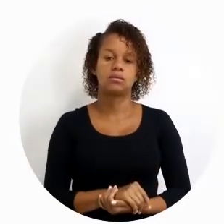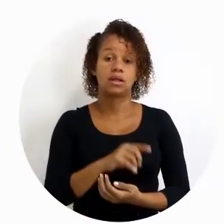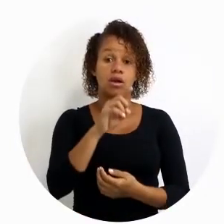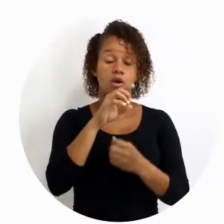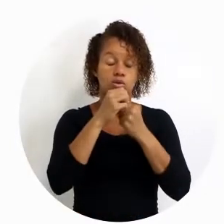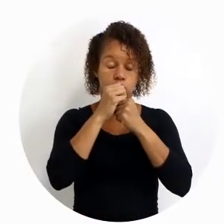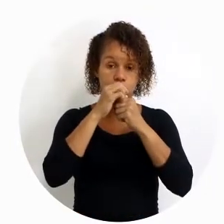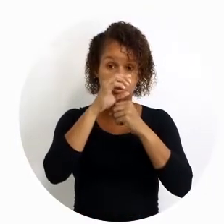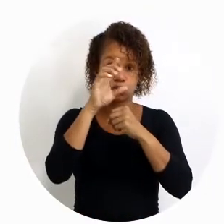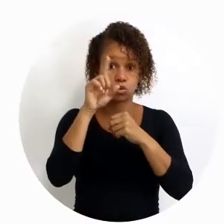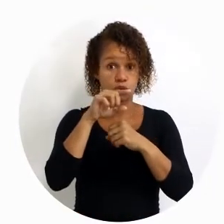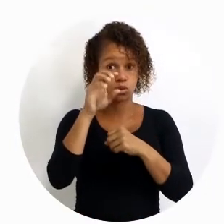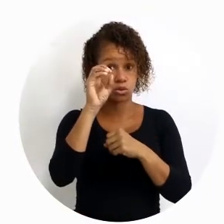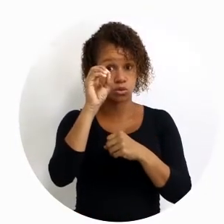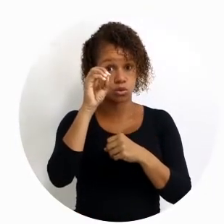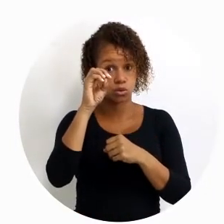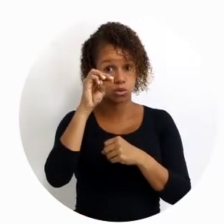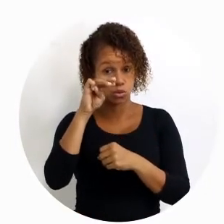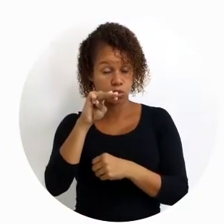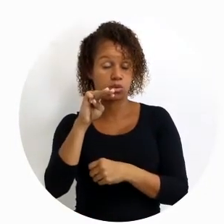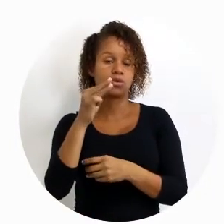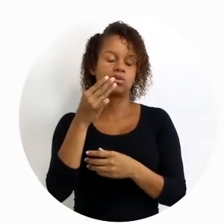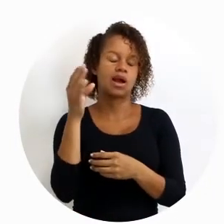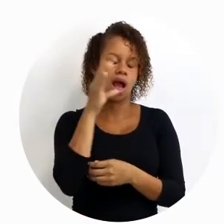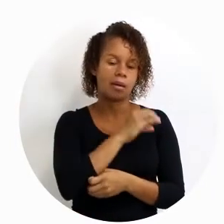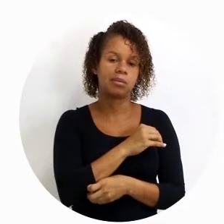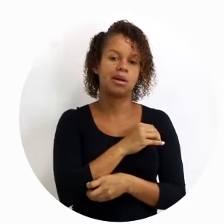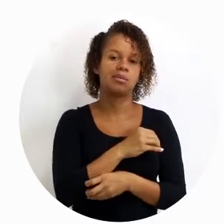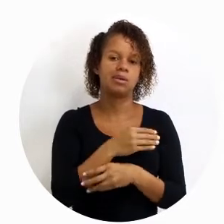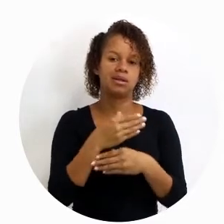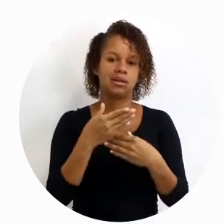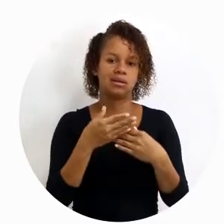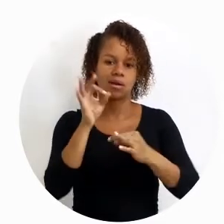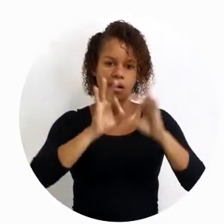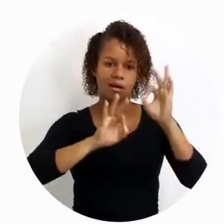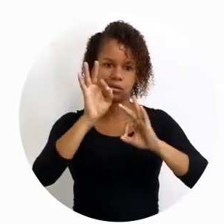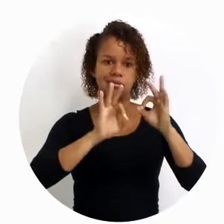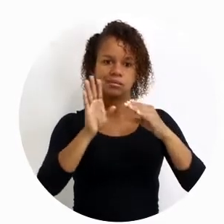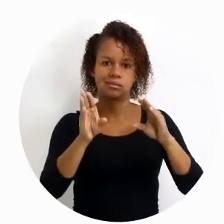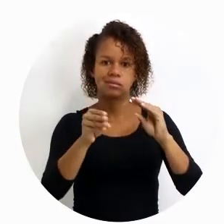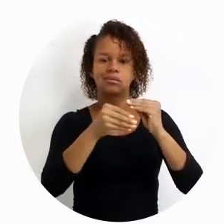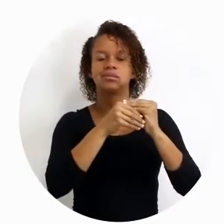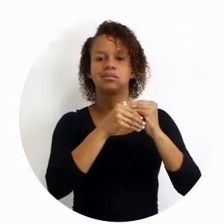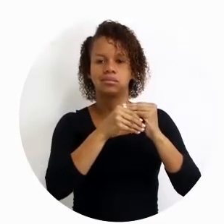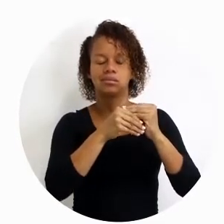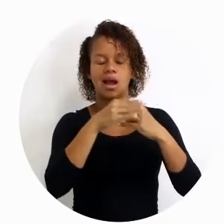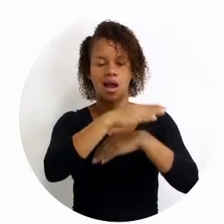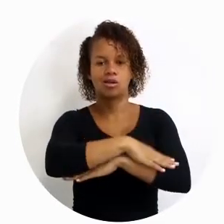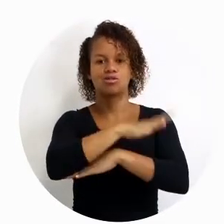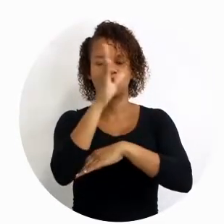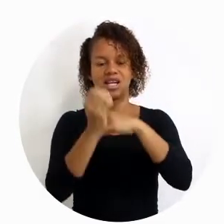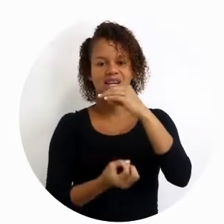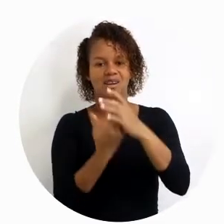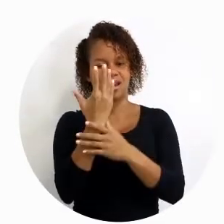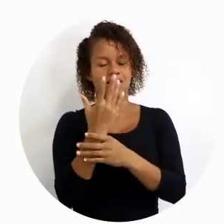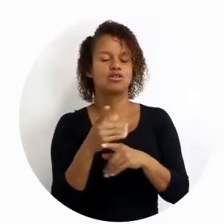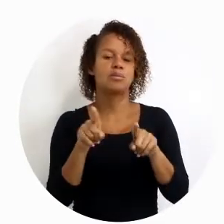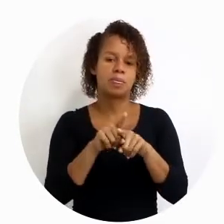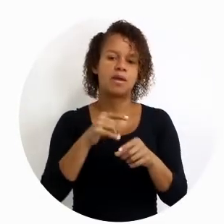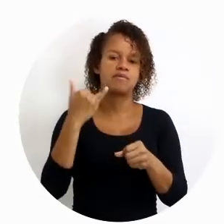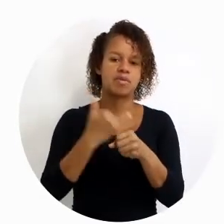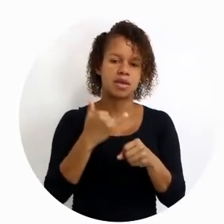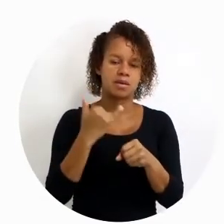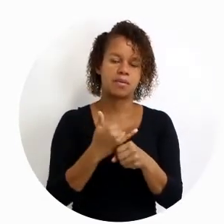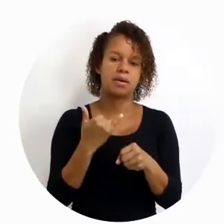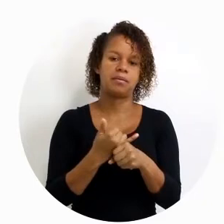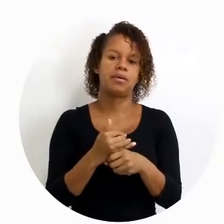E o zoom rapidamente se adequa à janela criada. Nós temos